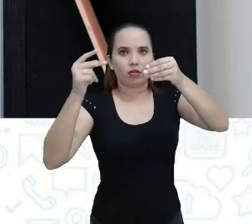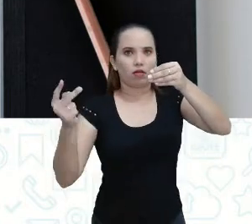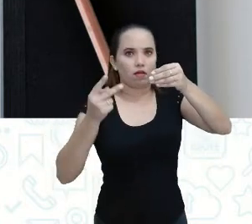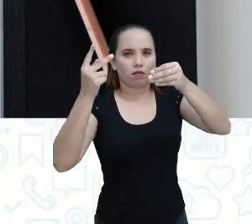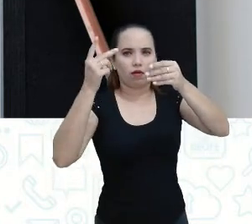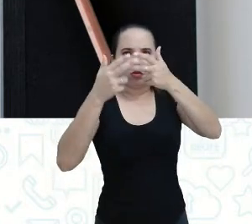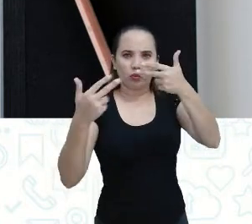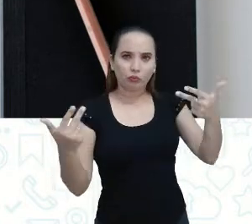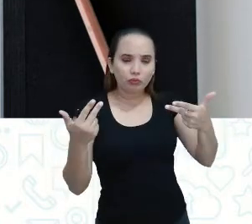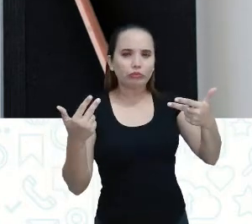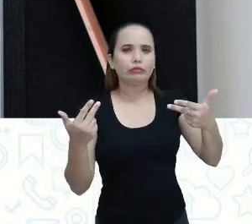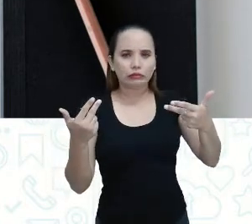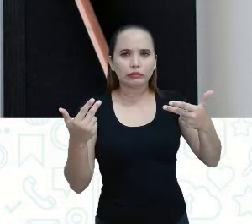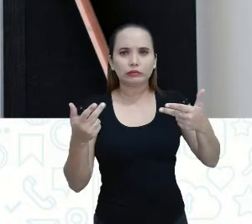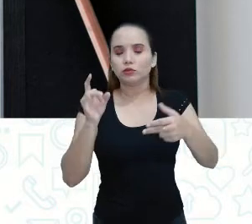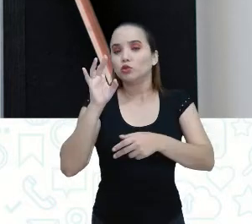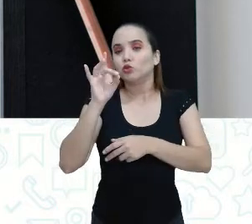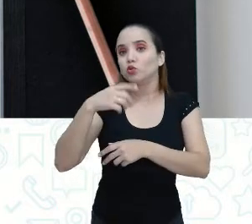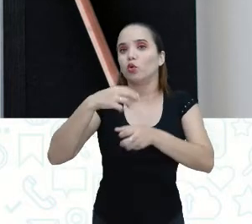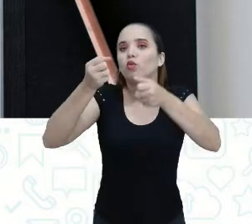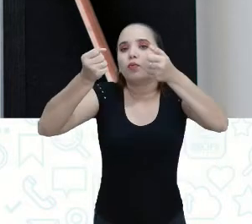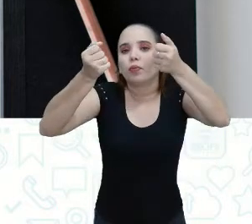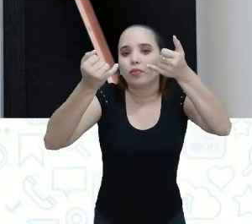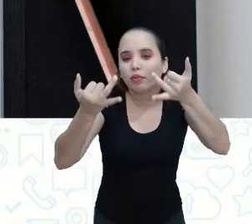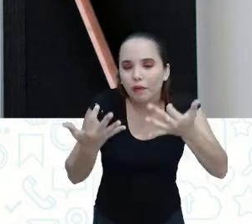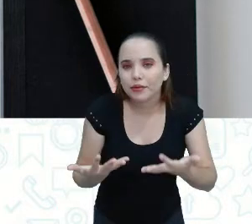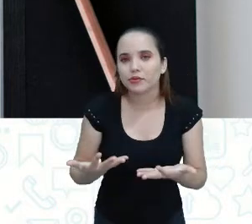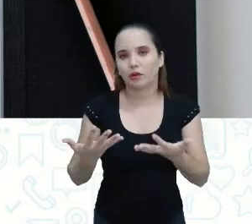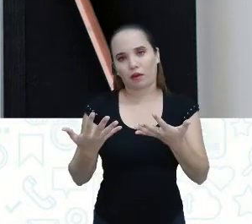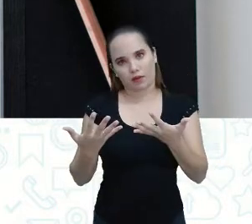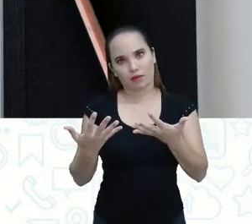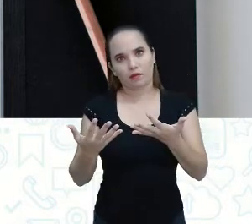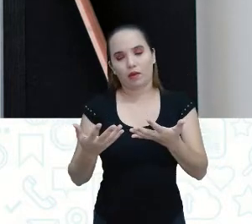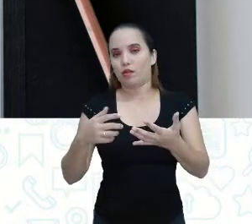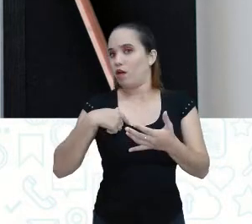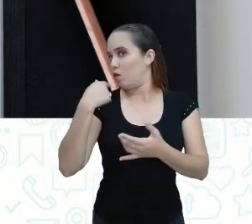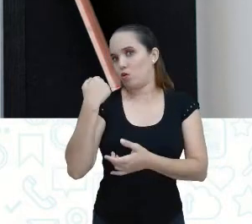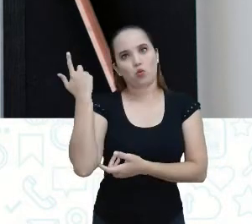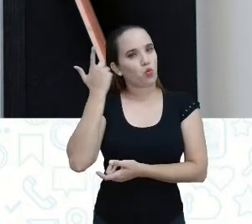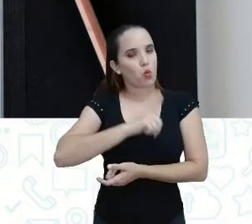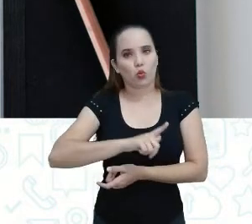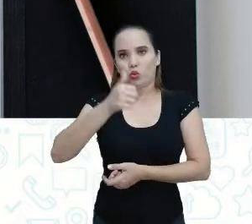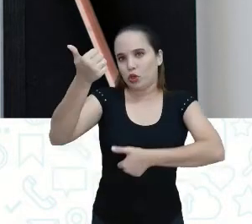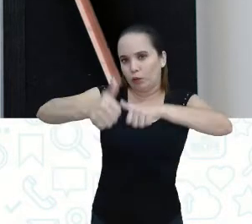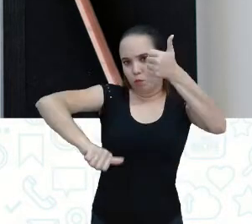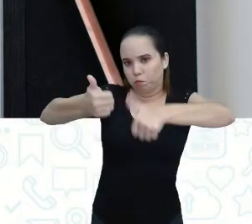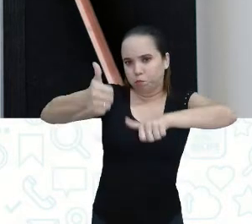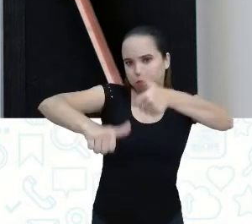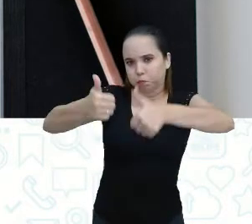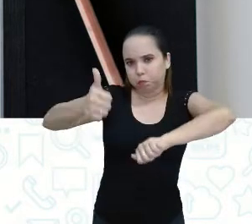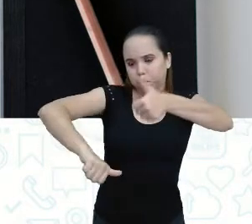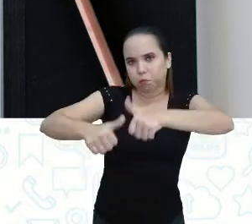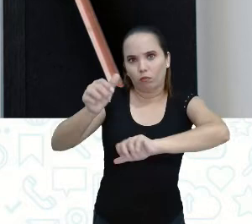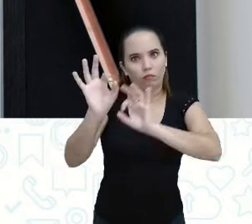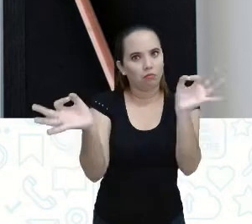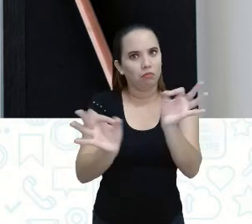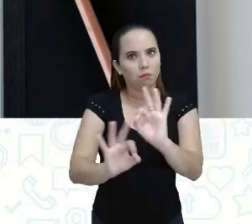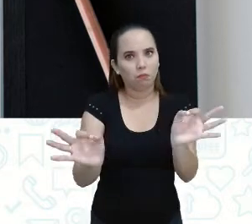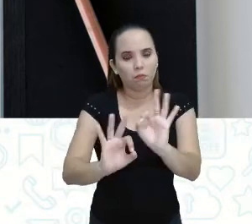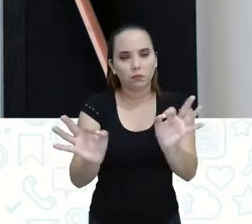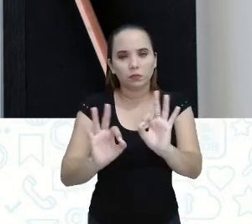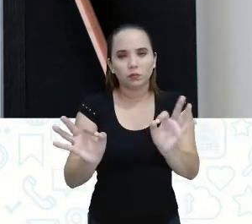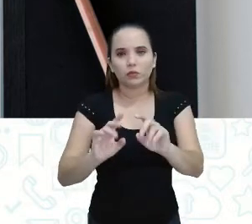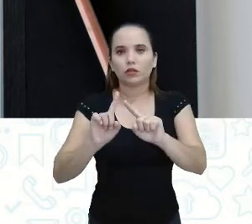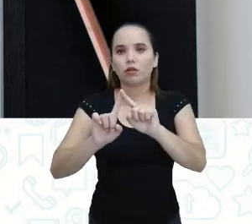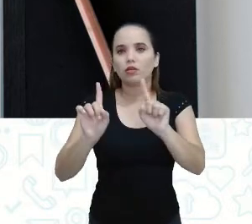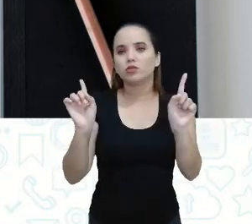somente descrevendo, eu não estou o quê? Fazendo avaliações, eu não estou julgando, né? A